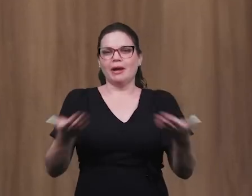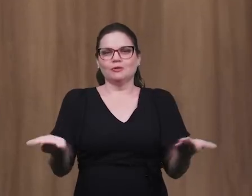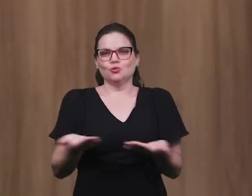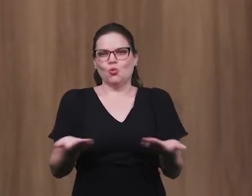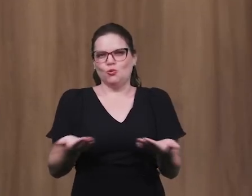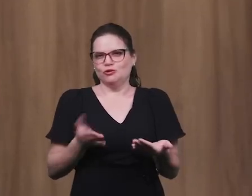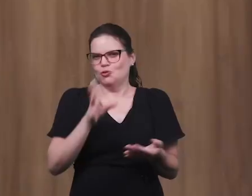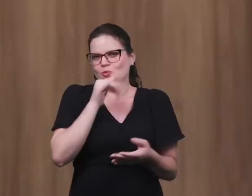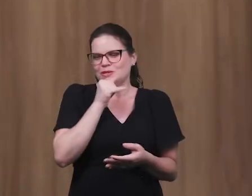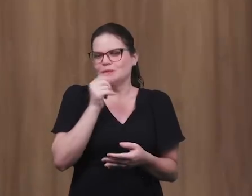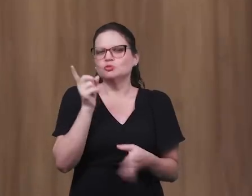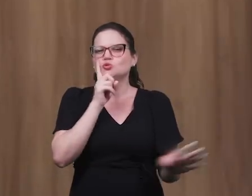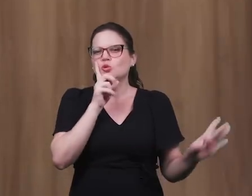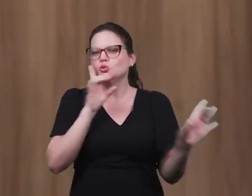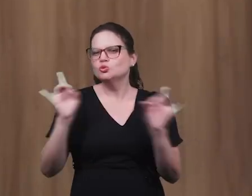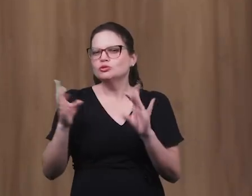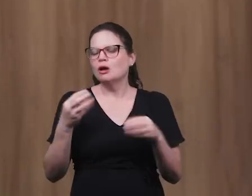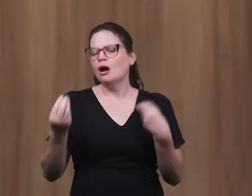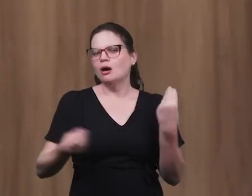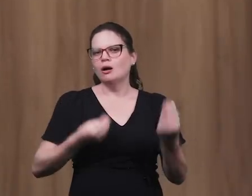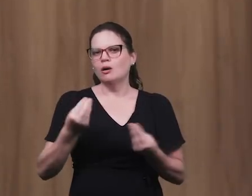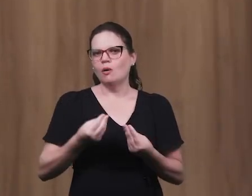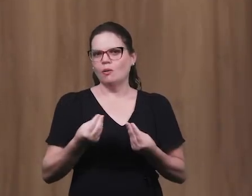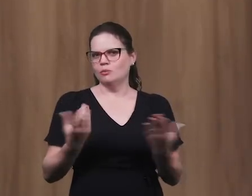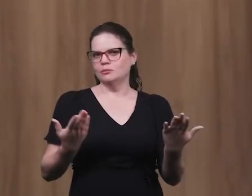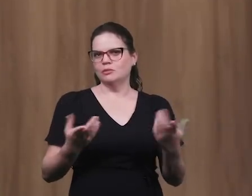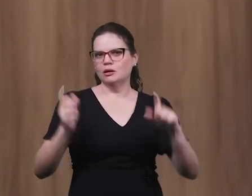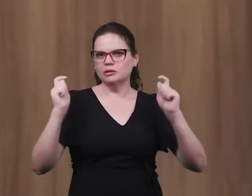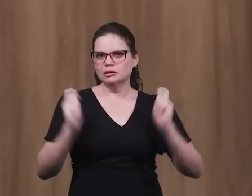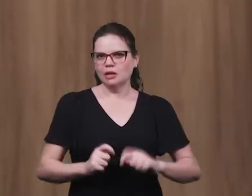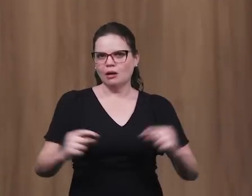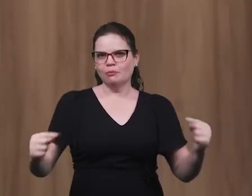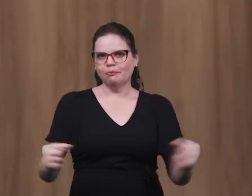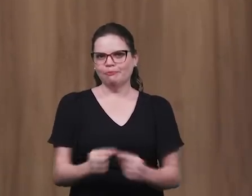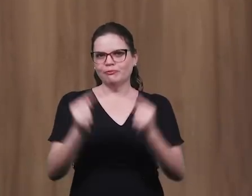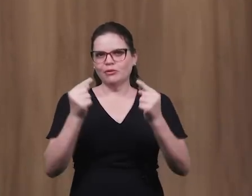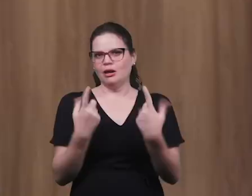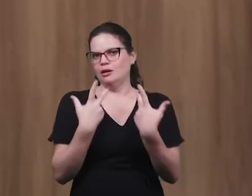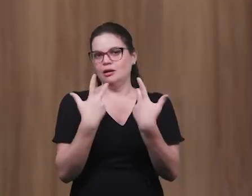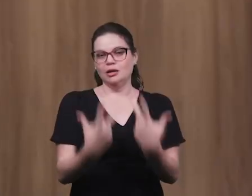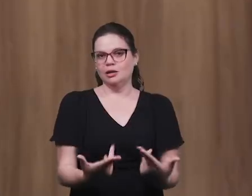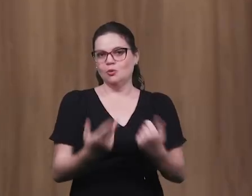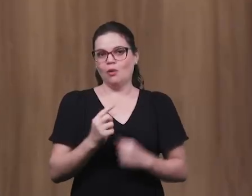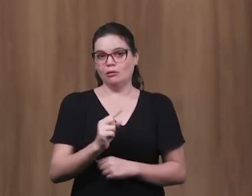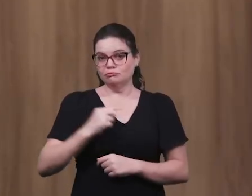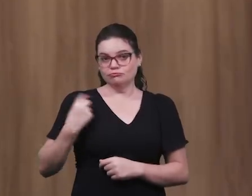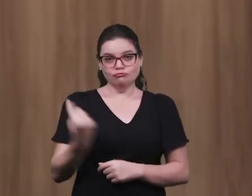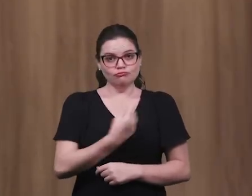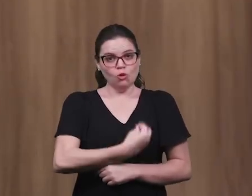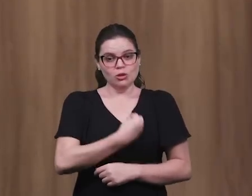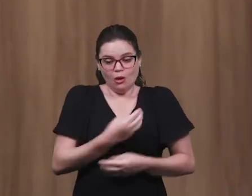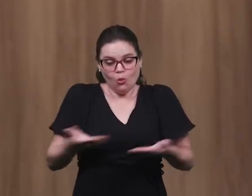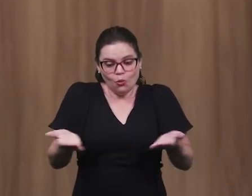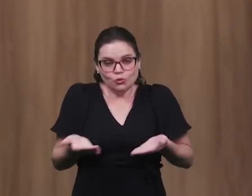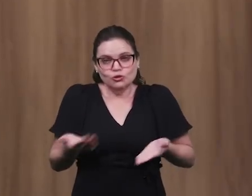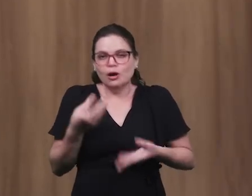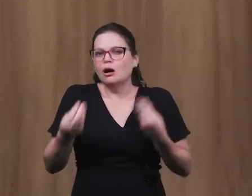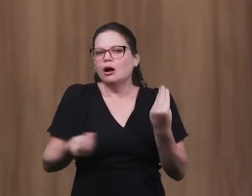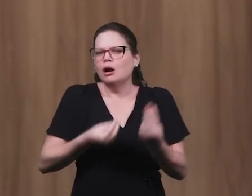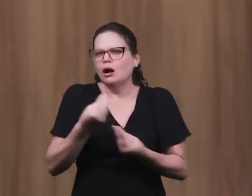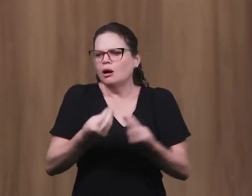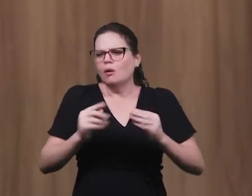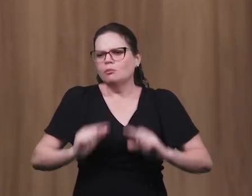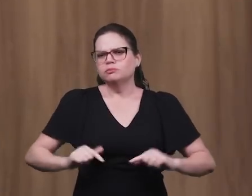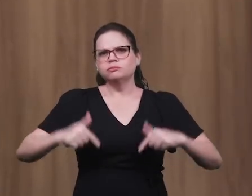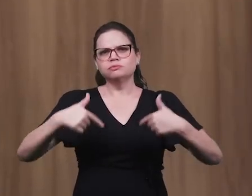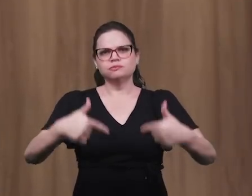cotidiano, como nós poderíamos, diante desse exemplo bíblico que nós colocamos, aplicar na nossa vida cotidiana, no dia a